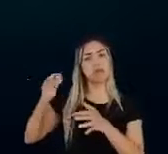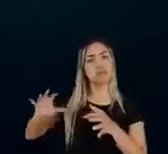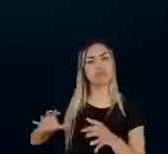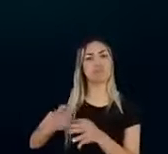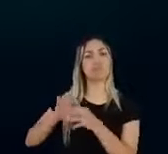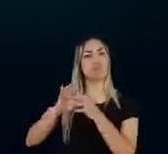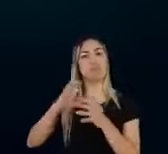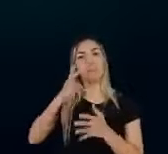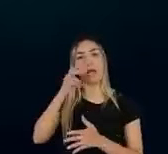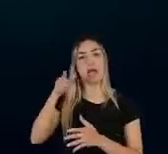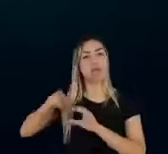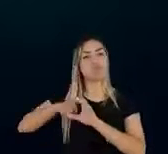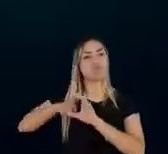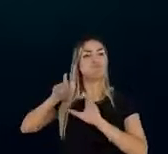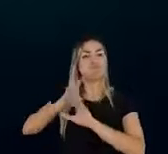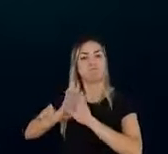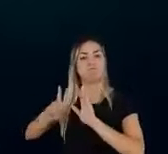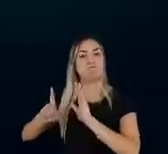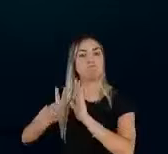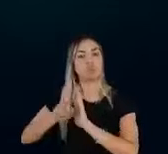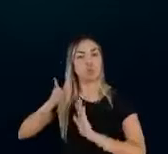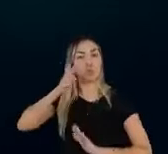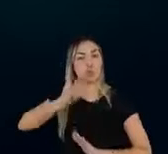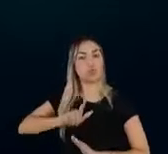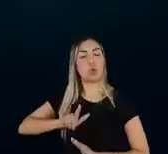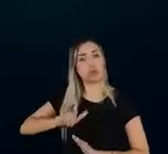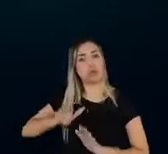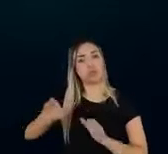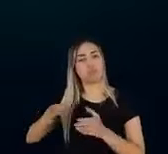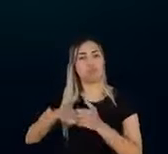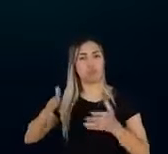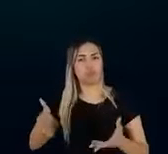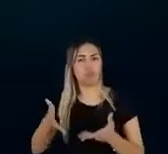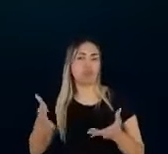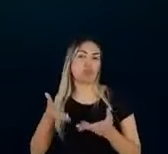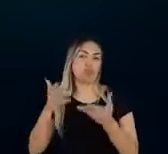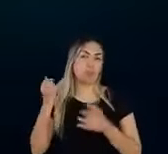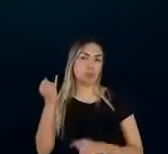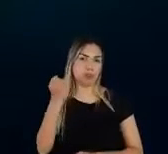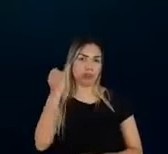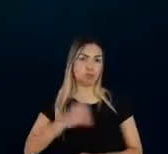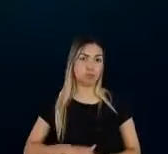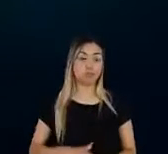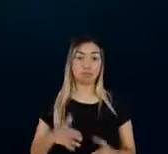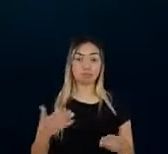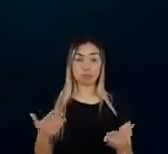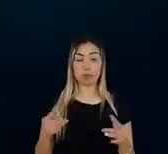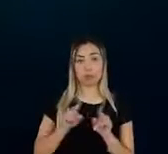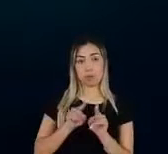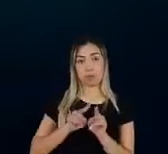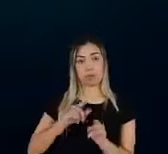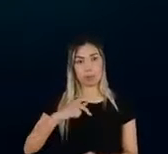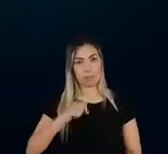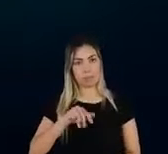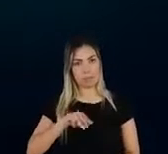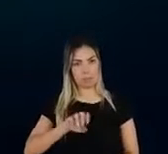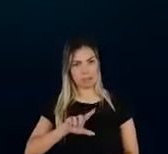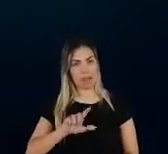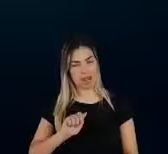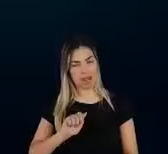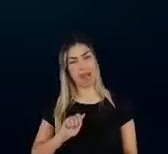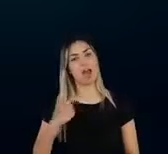com os quadros na questão times multidisciplinares tá E aqui como foi o caso da Pamela que estava falando né